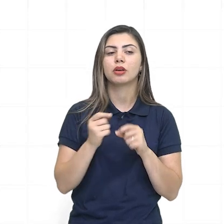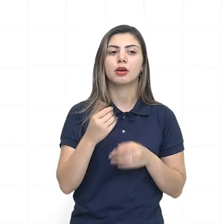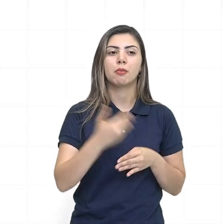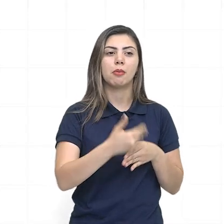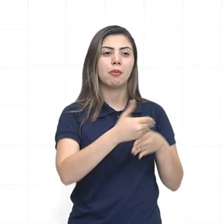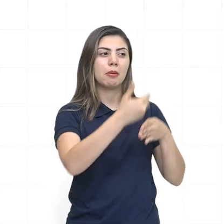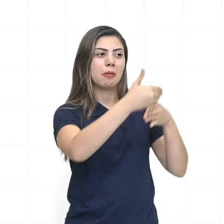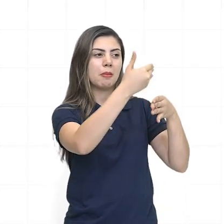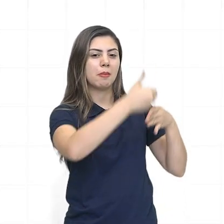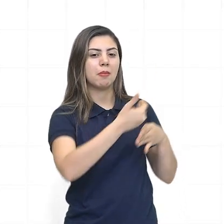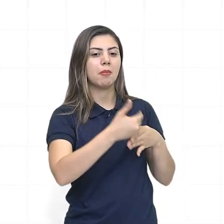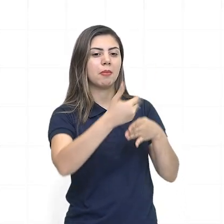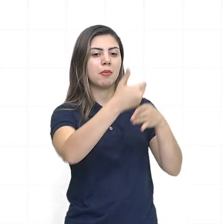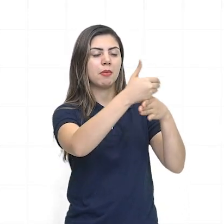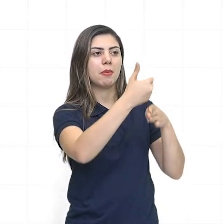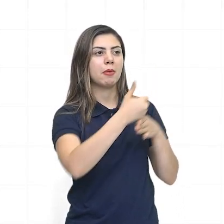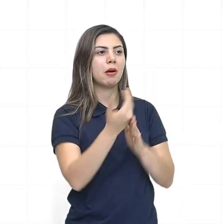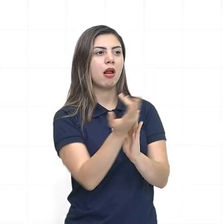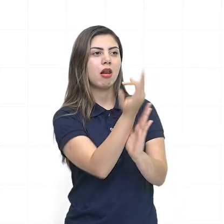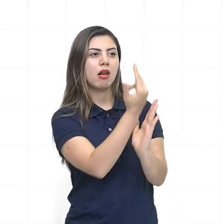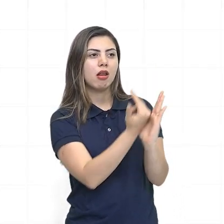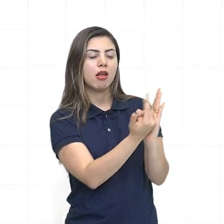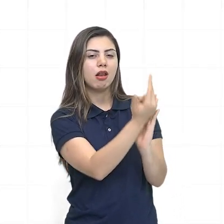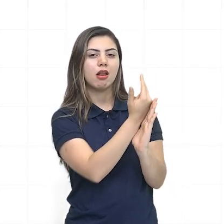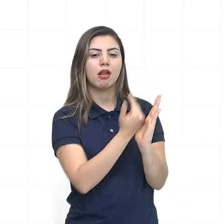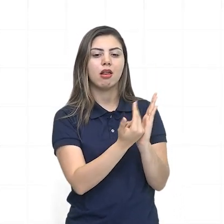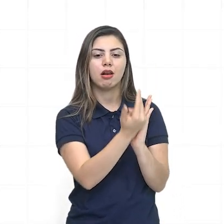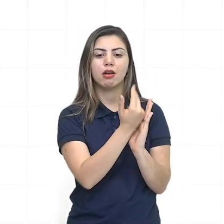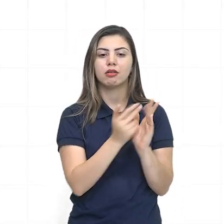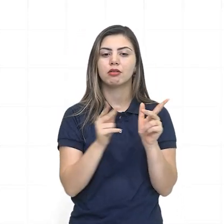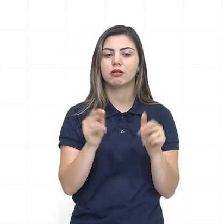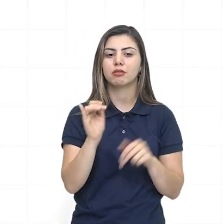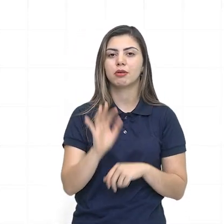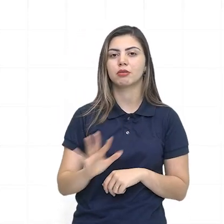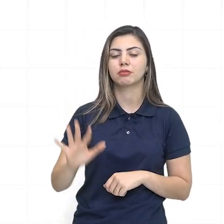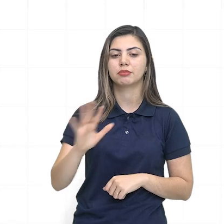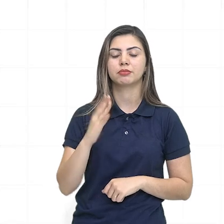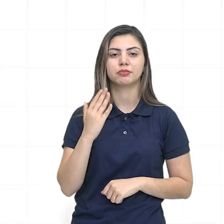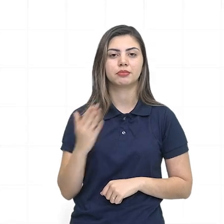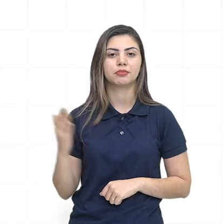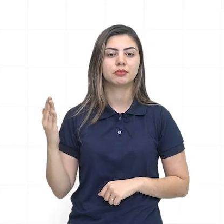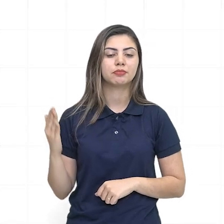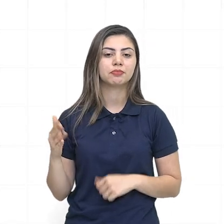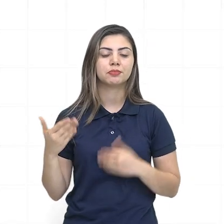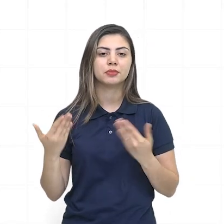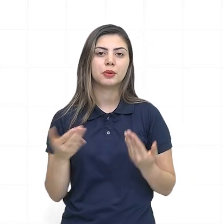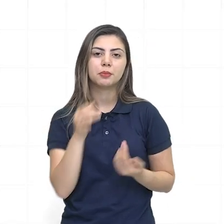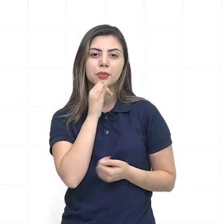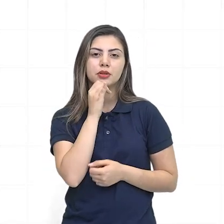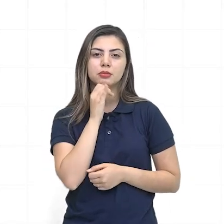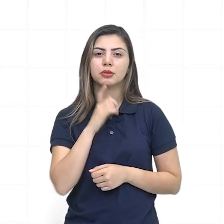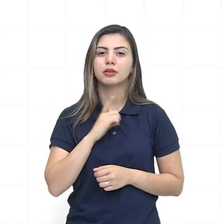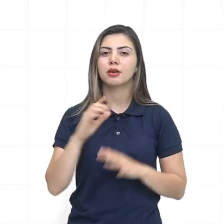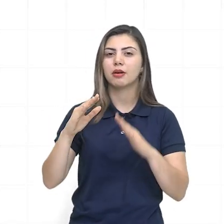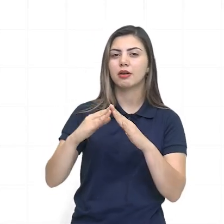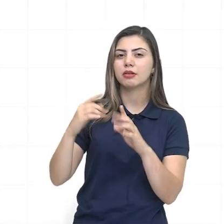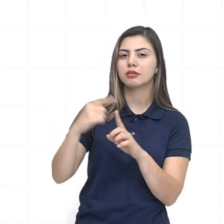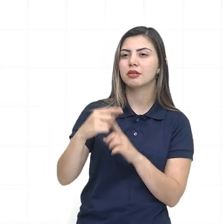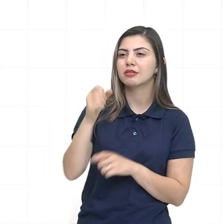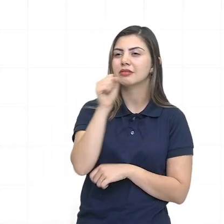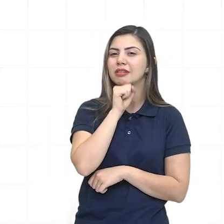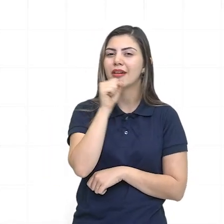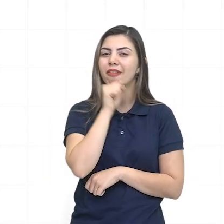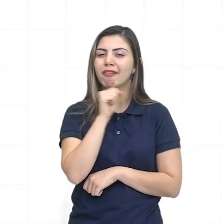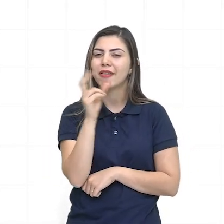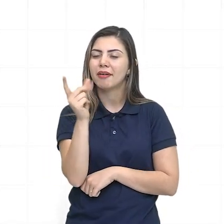construções, os quadros, vitrais, os ícones. Para pensar em uma igreja antiga. Às vezes a gente vê umas